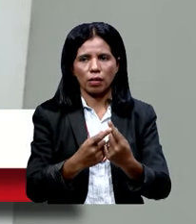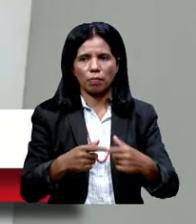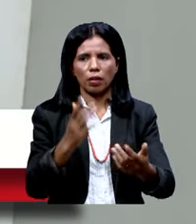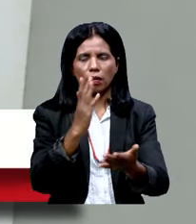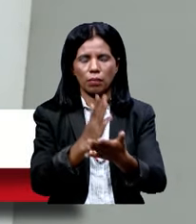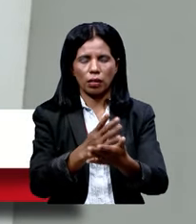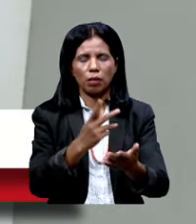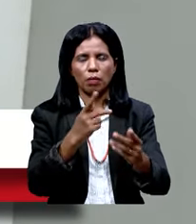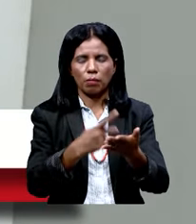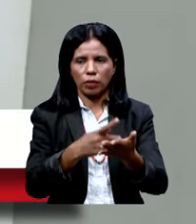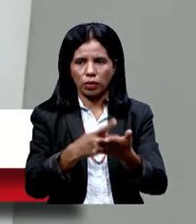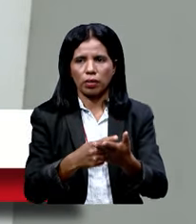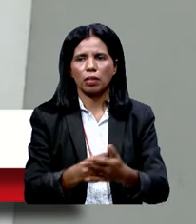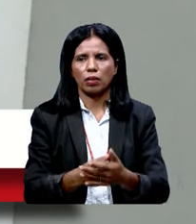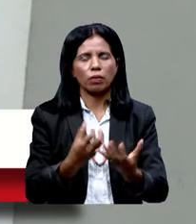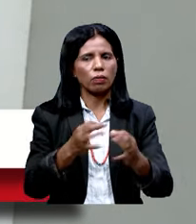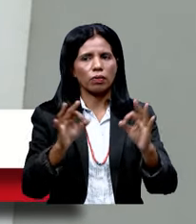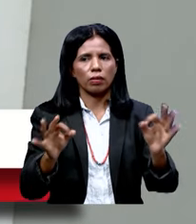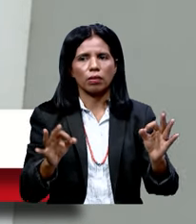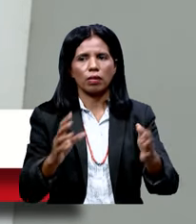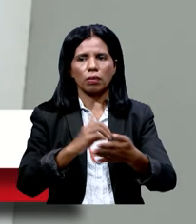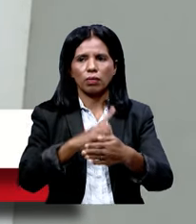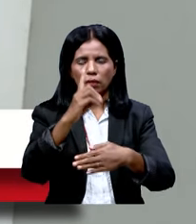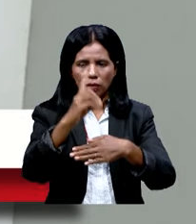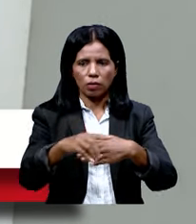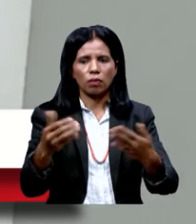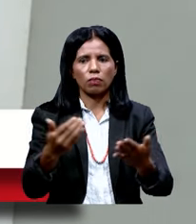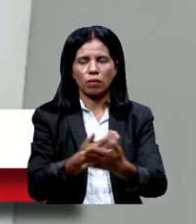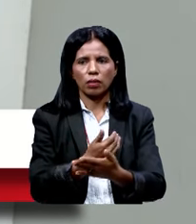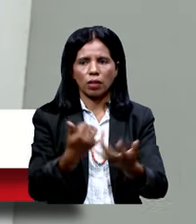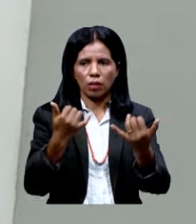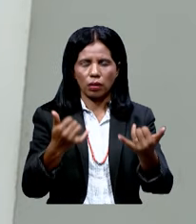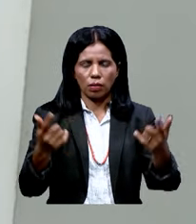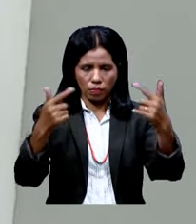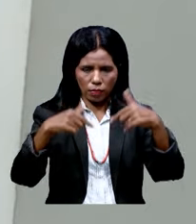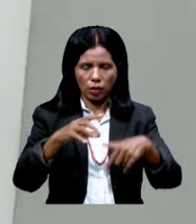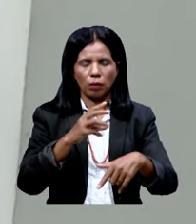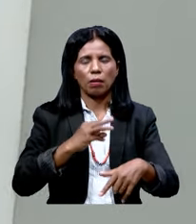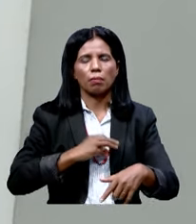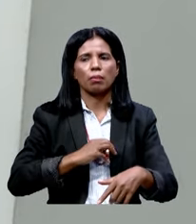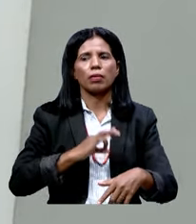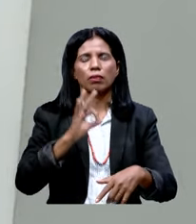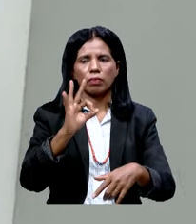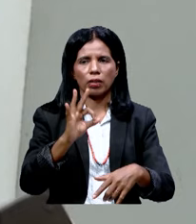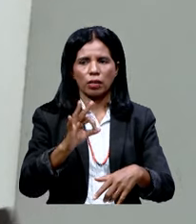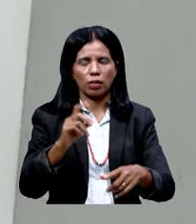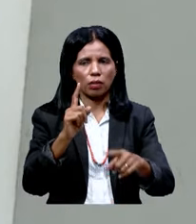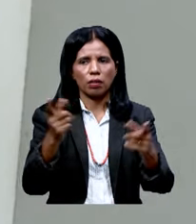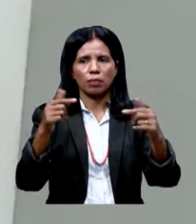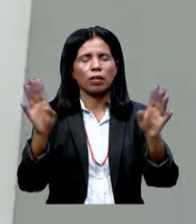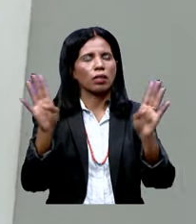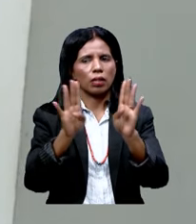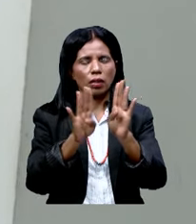impede ela projeto. No fim, ato desenvolvimento foi mai exemplo da alcança mai Manufai. Desenvolvimento ato mai tir la bele tambanya